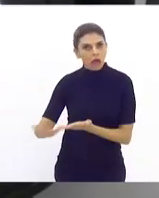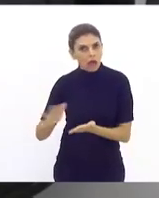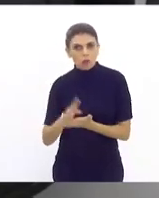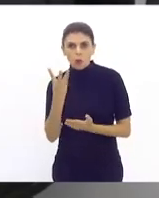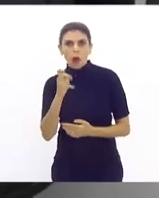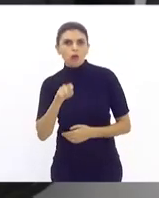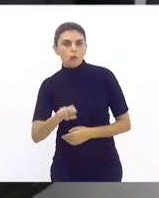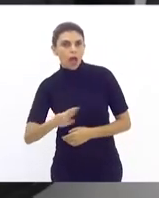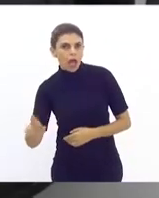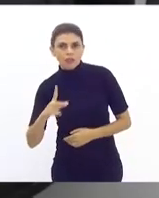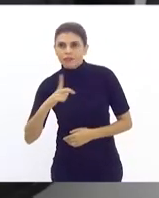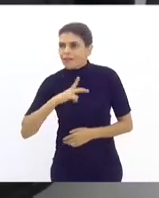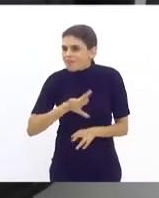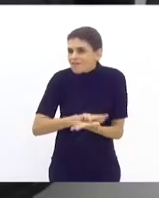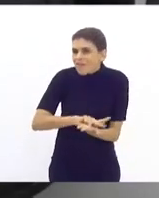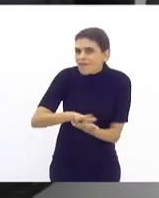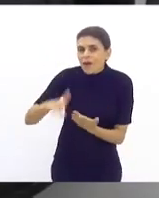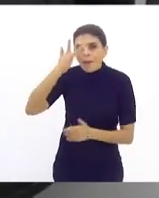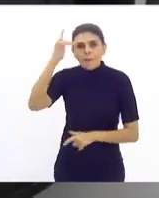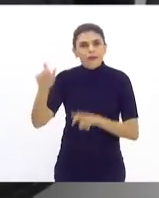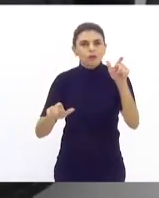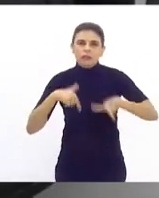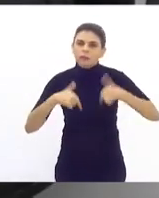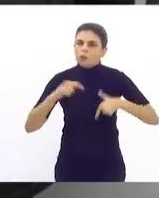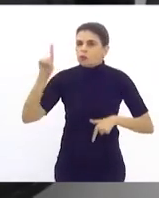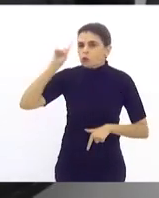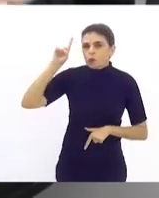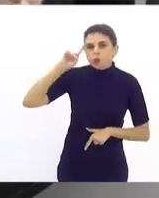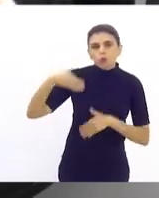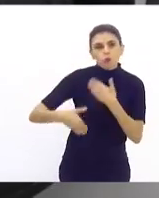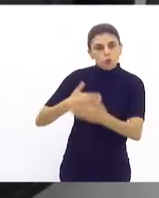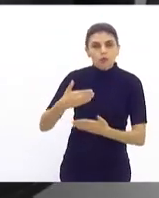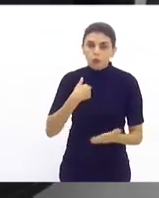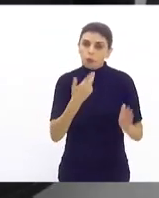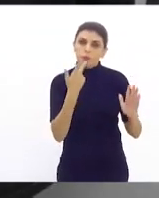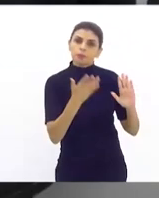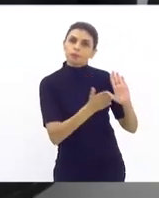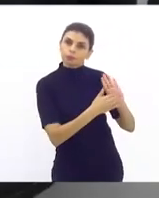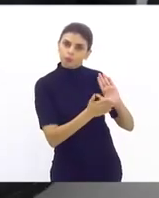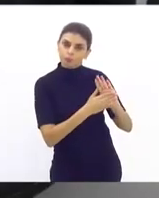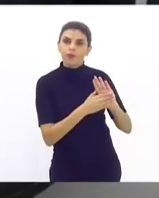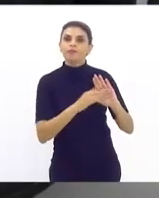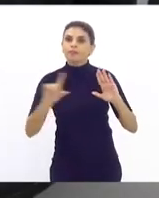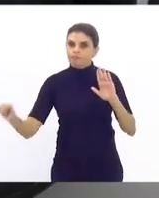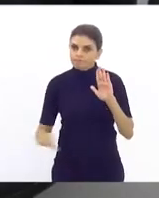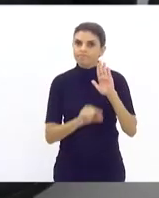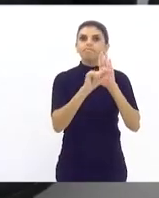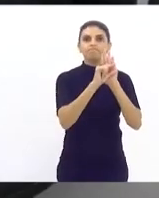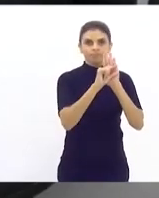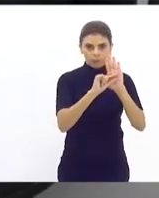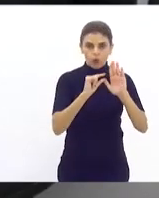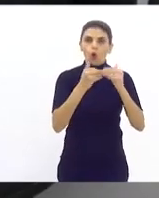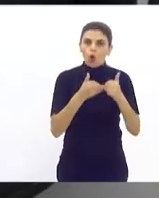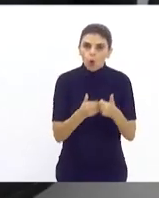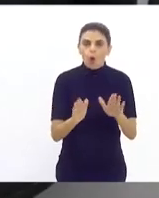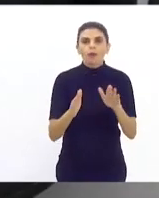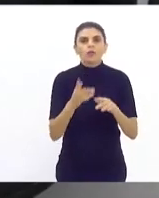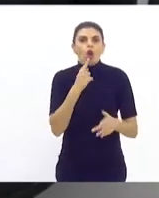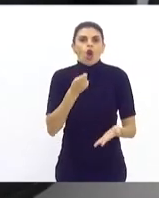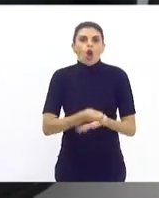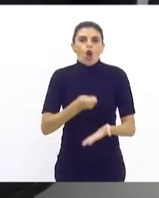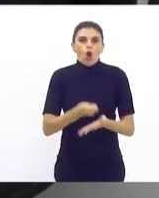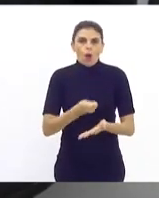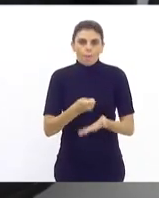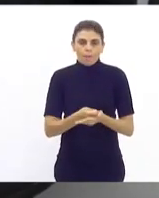que tem milhares de pessoas trabalhando todos os dias. Então, eu propus a ele que a gente fizesse uma emenda, que a gente começasse com uma obrigatoriedade